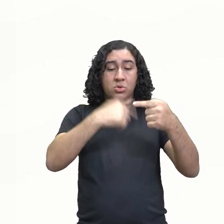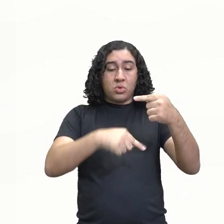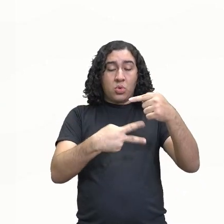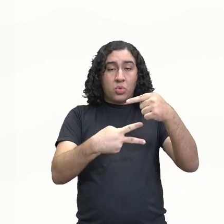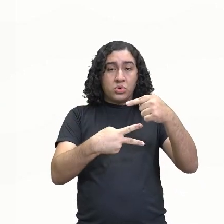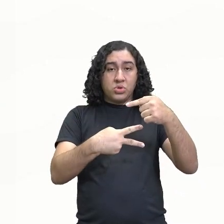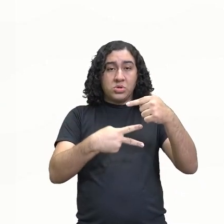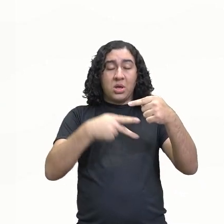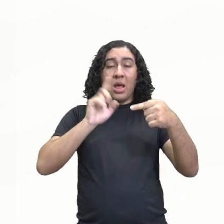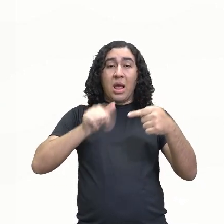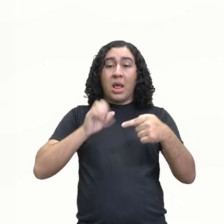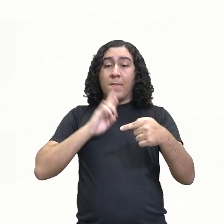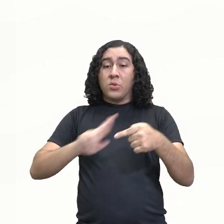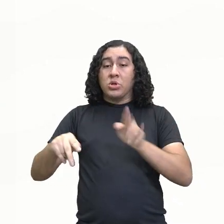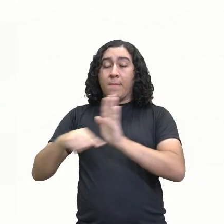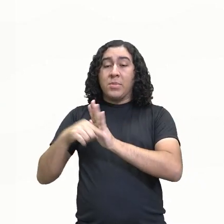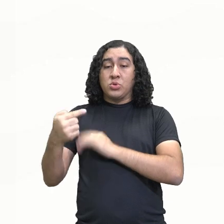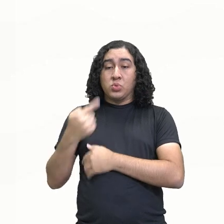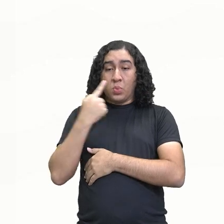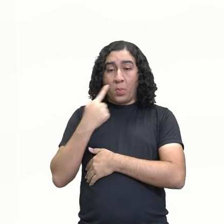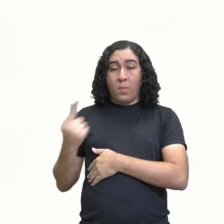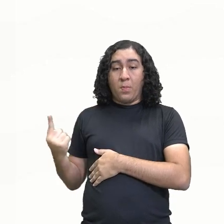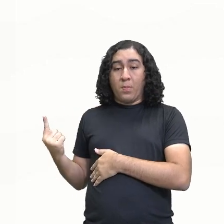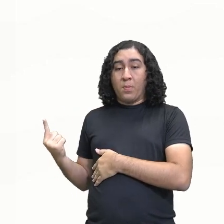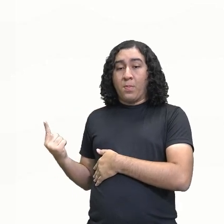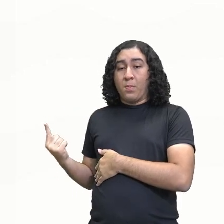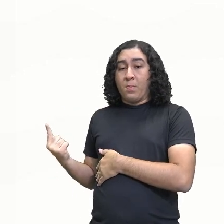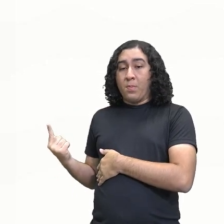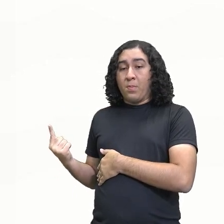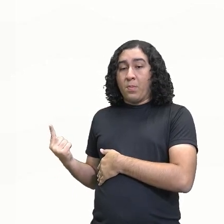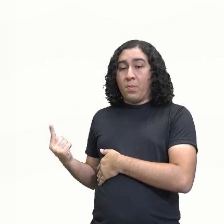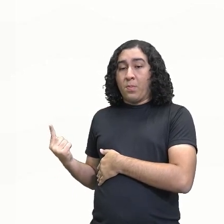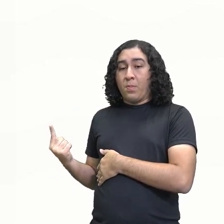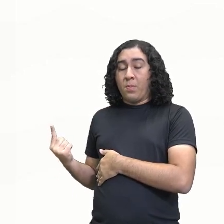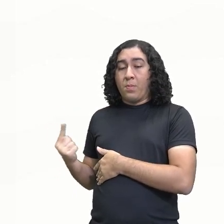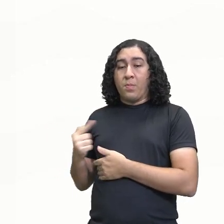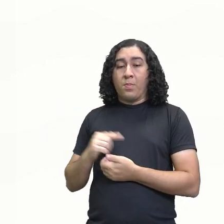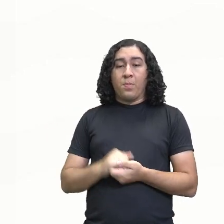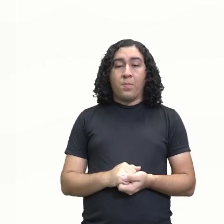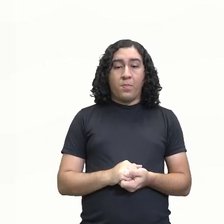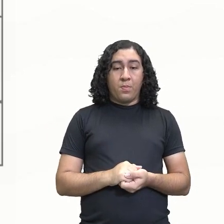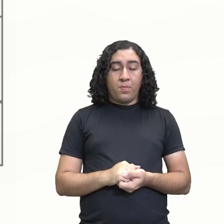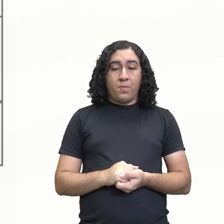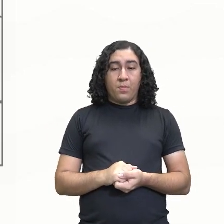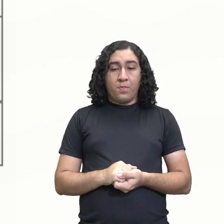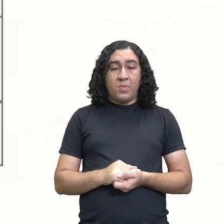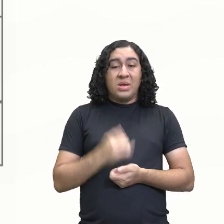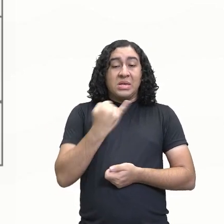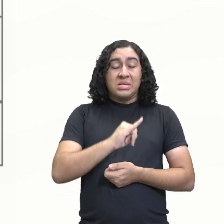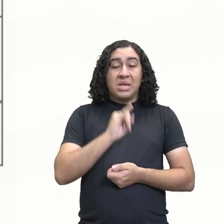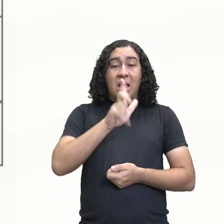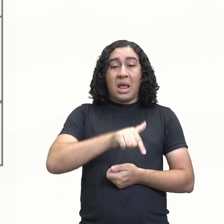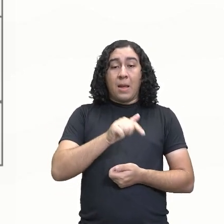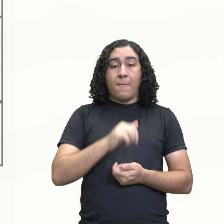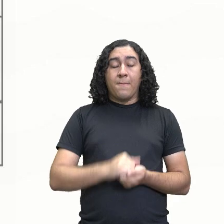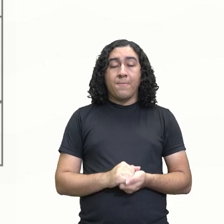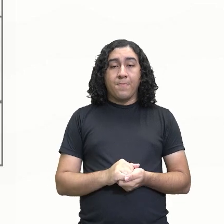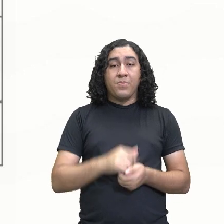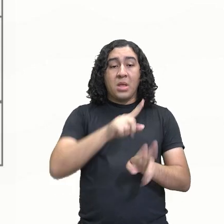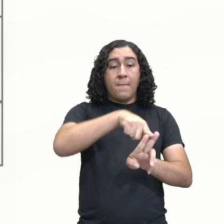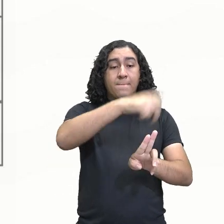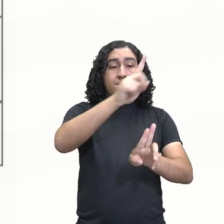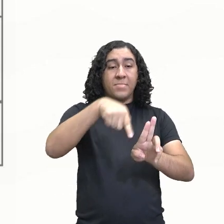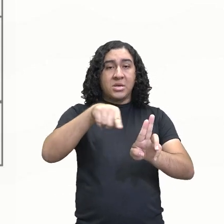menos 1. Então, π sobre 2 foi lá no menos 1. Quando foi π,